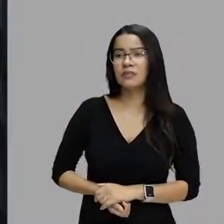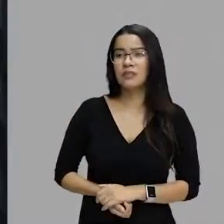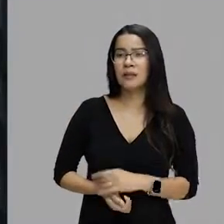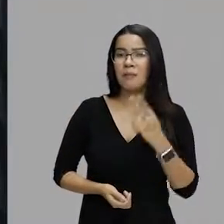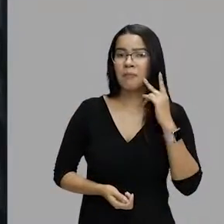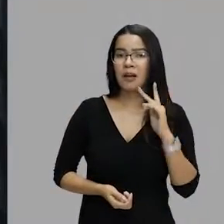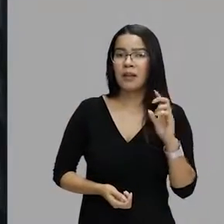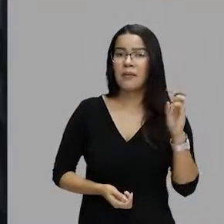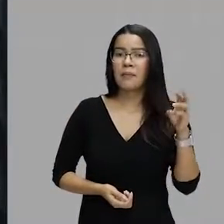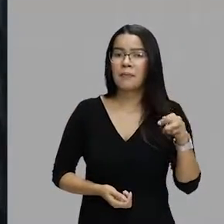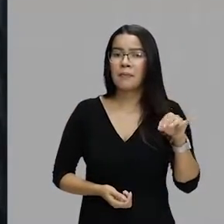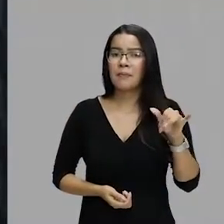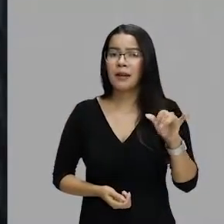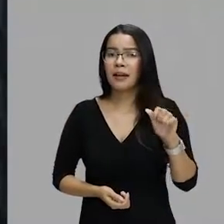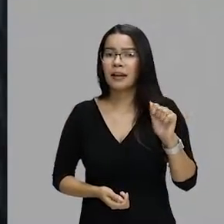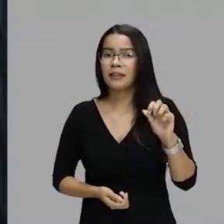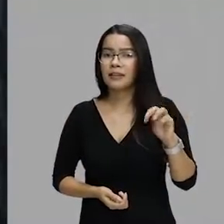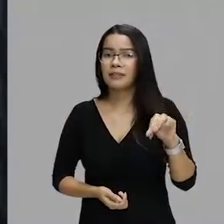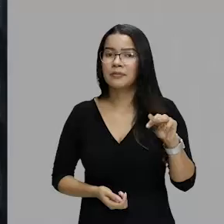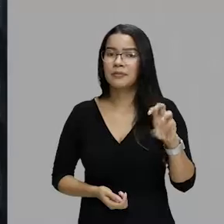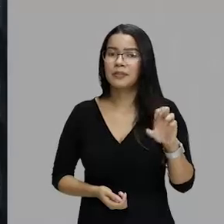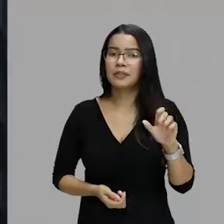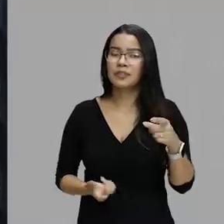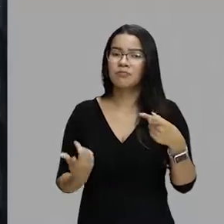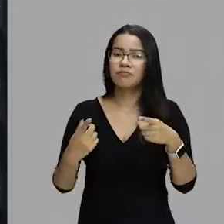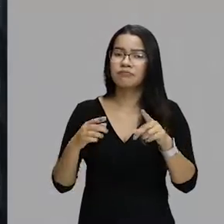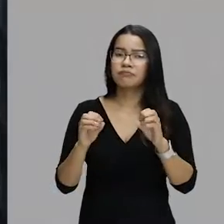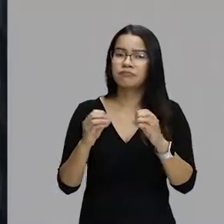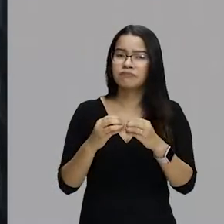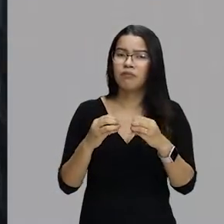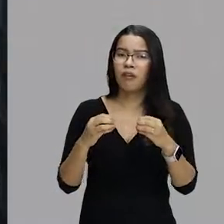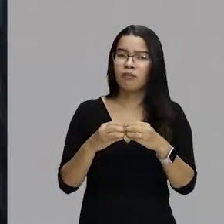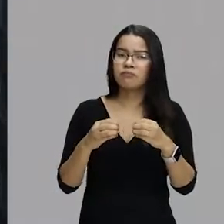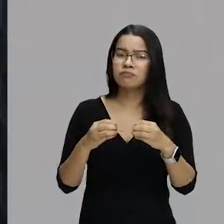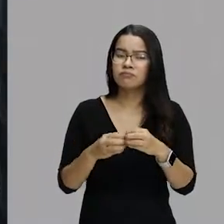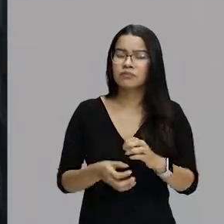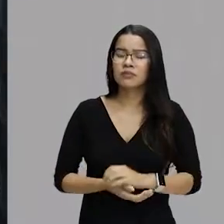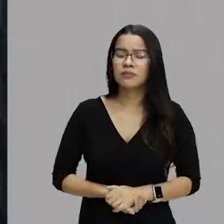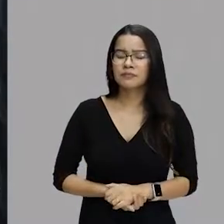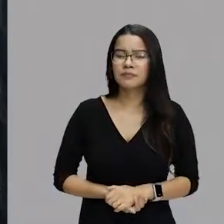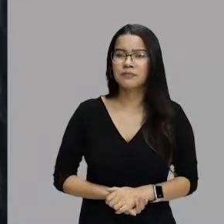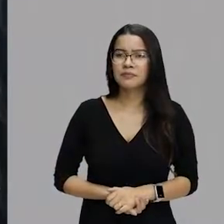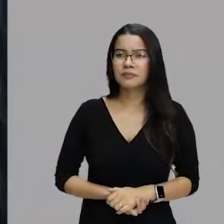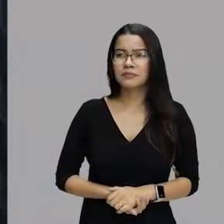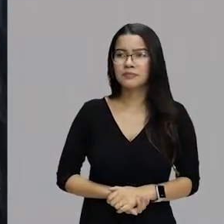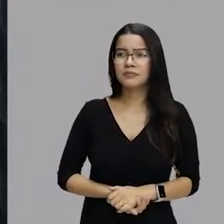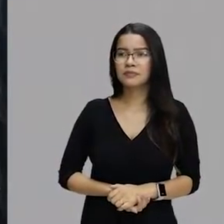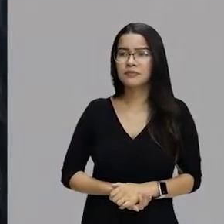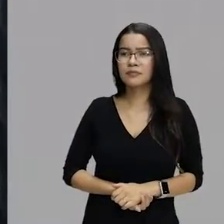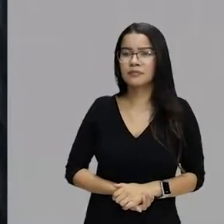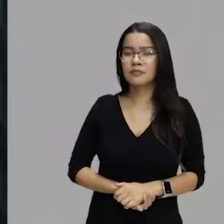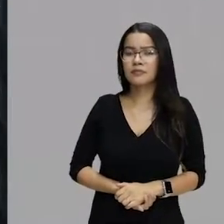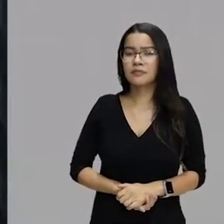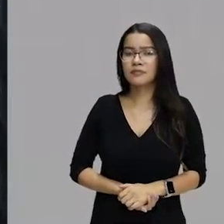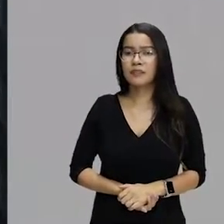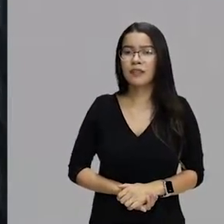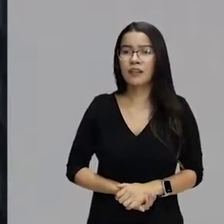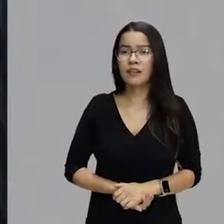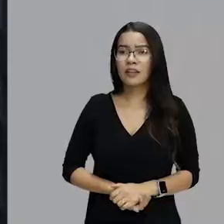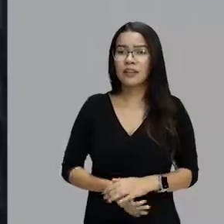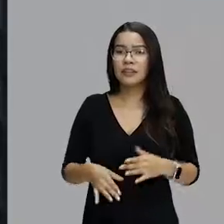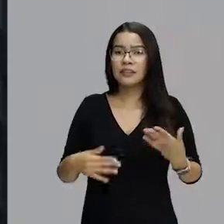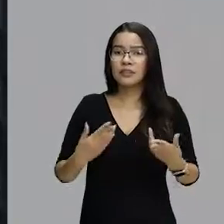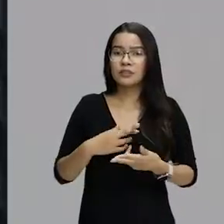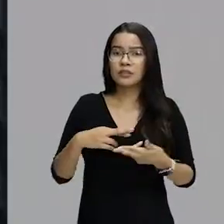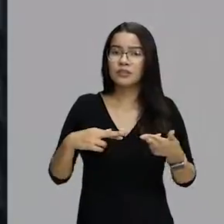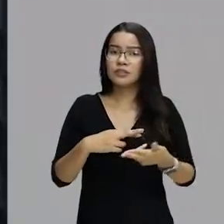para Miami, nos Estados Unidos, que Miami está próximo, evidentemente, a Havana. Boa parte deles vão. E aí os revolucionários